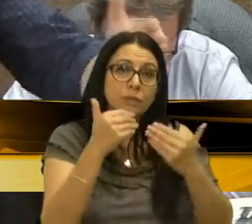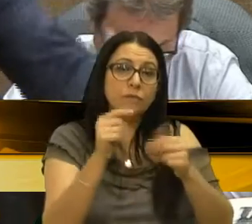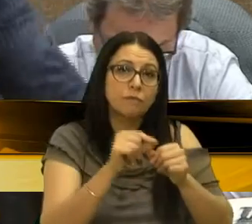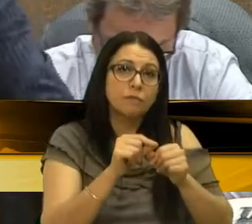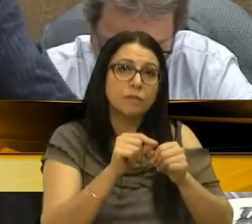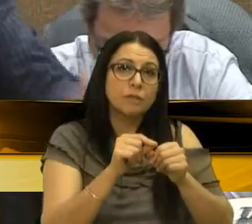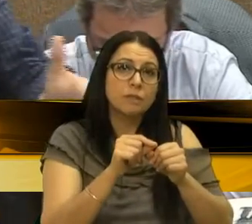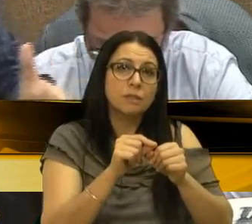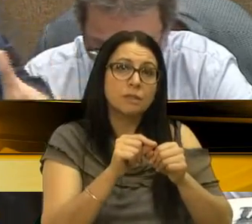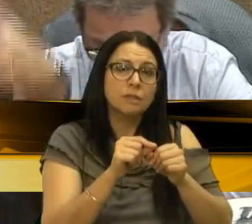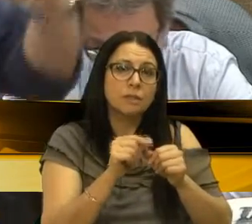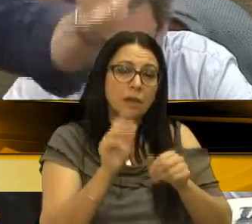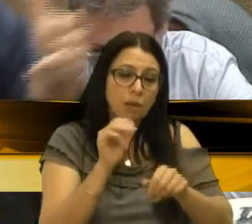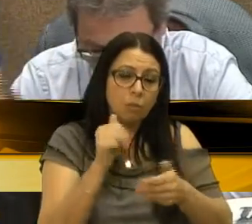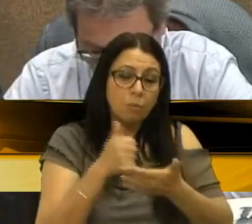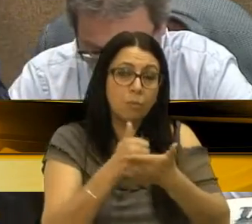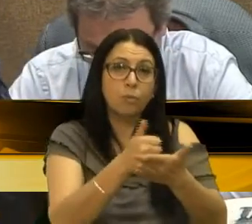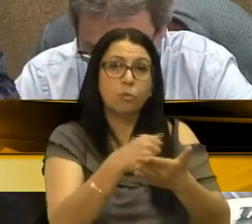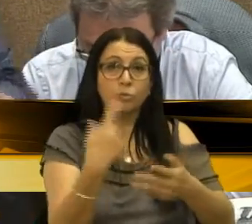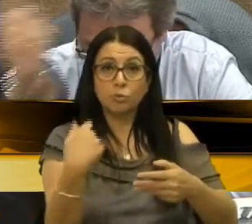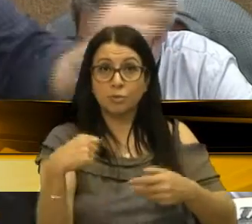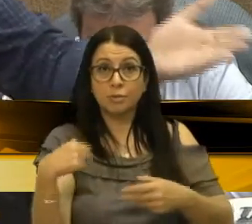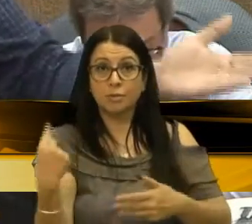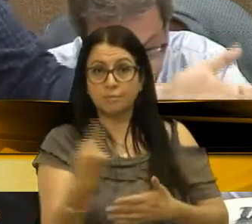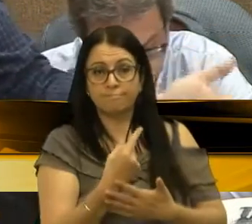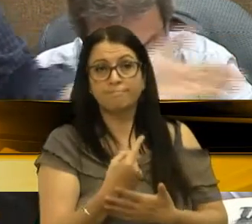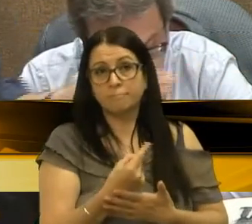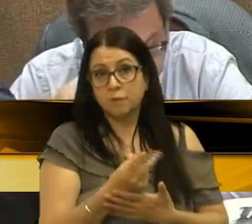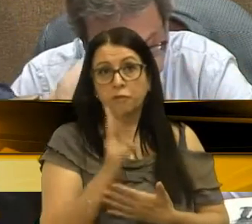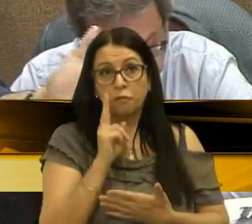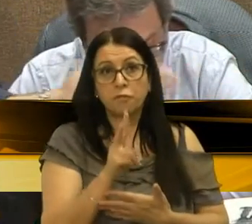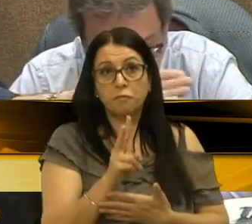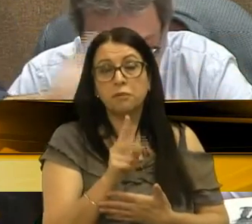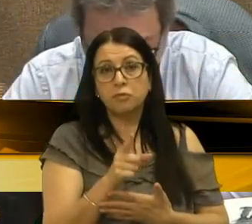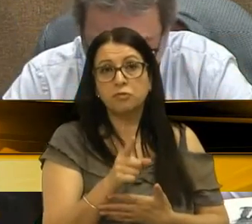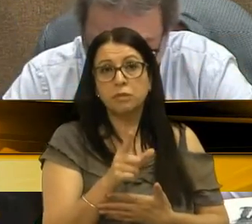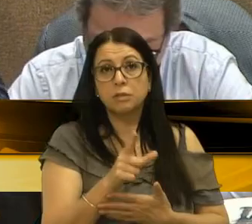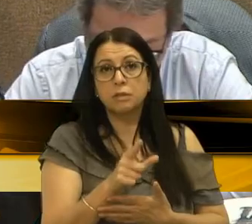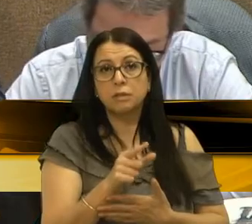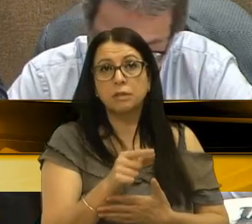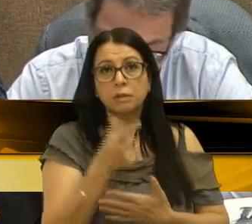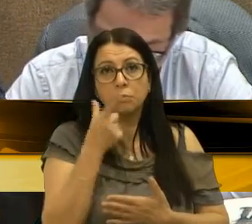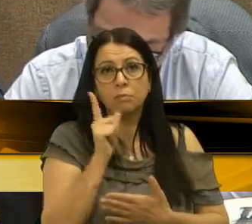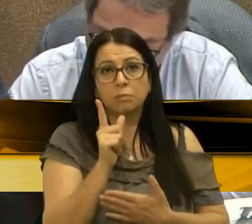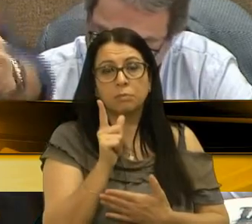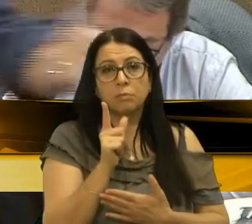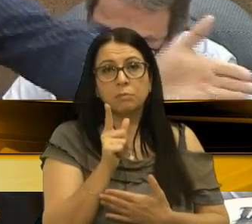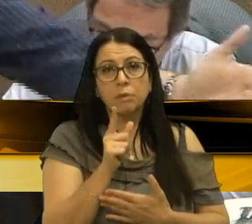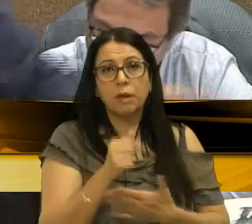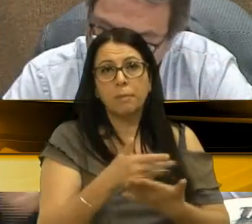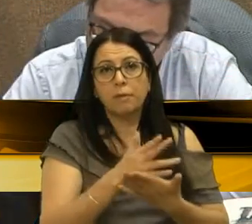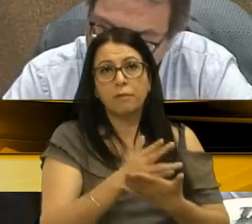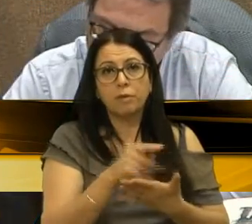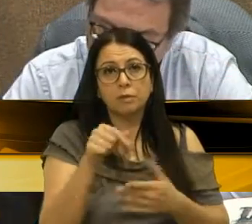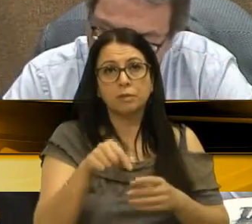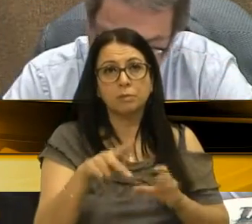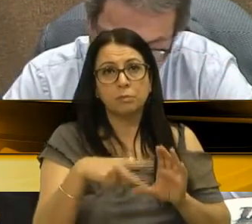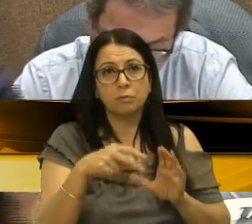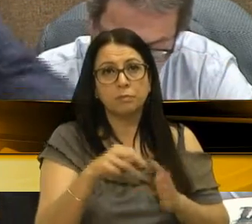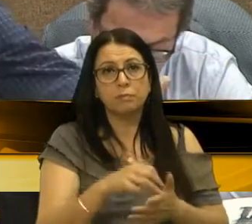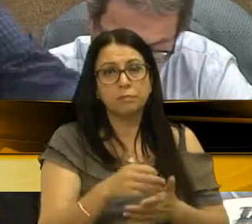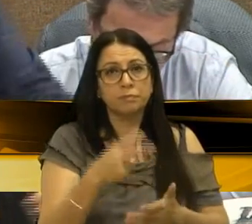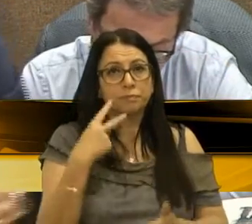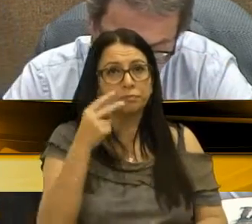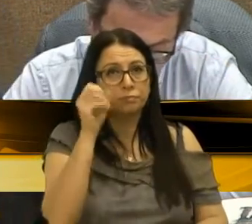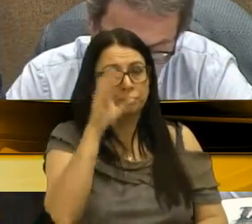um cotejo, né, das necessidades, e vejo que está apto para ser aprovado por esse legislativo. O